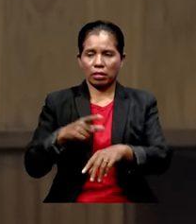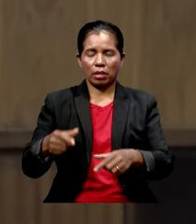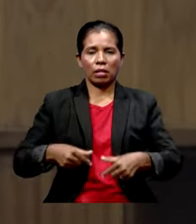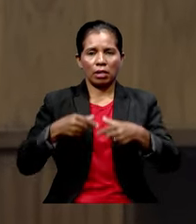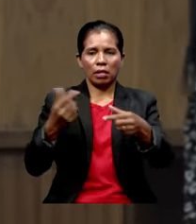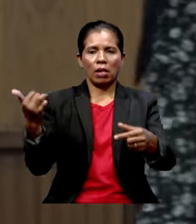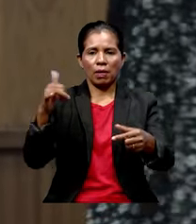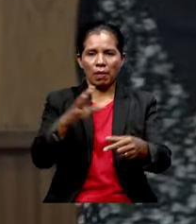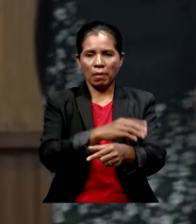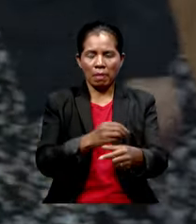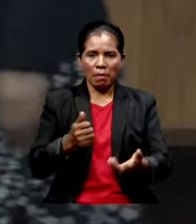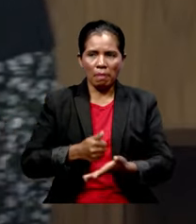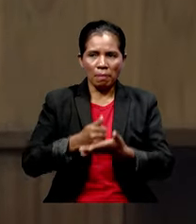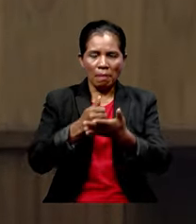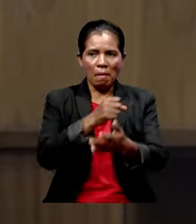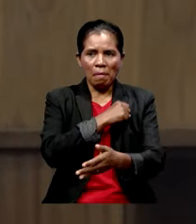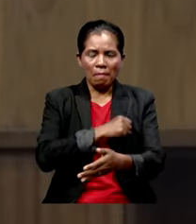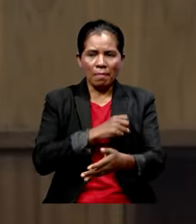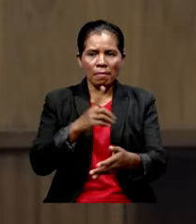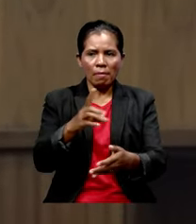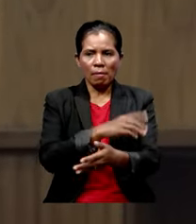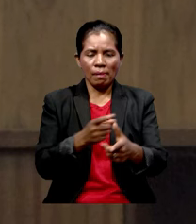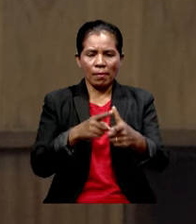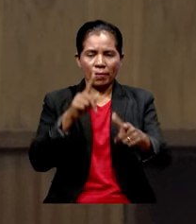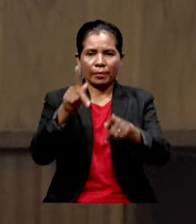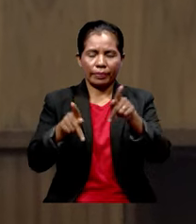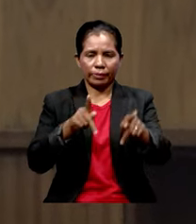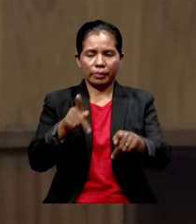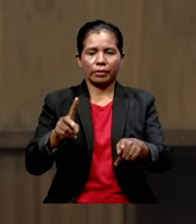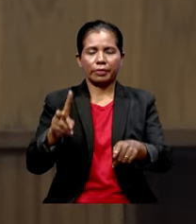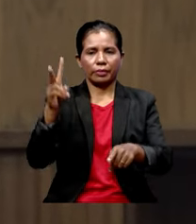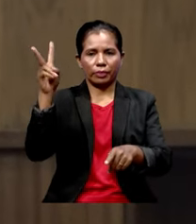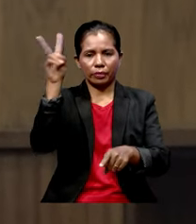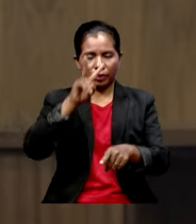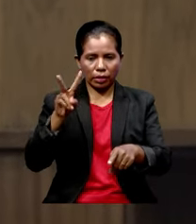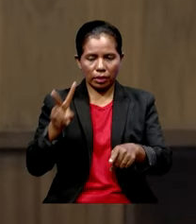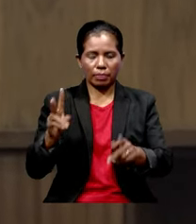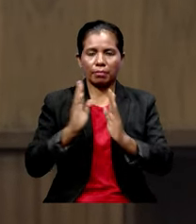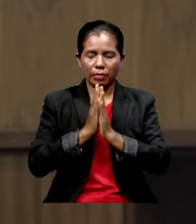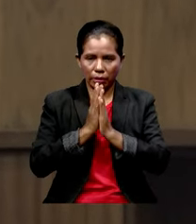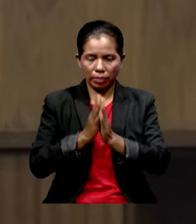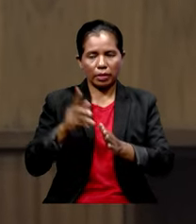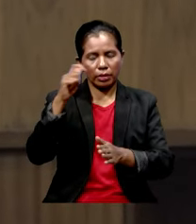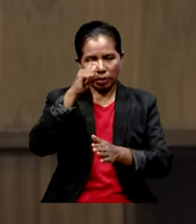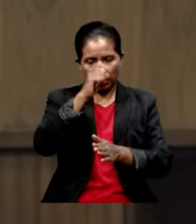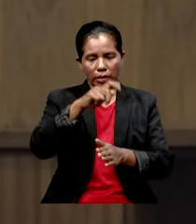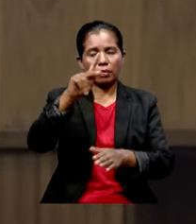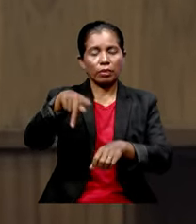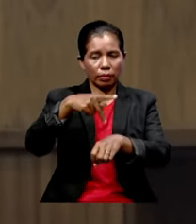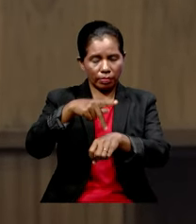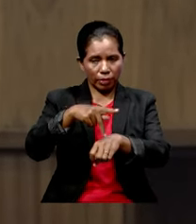expressa assim o apoio e solidariedade aos povos de Vietnã, Myanmar, Tailândia,